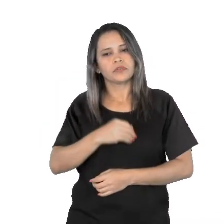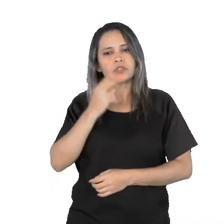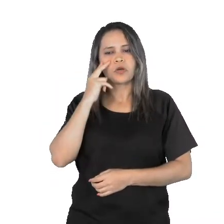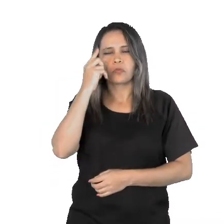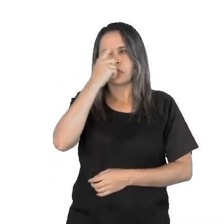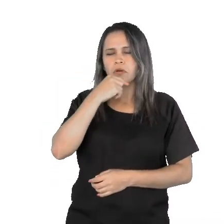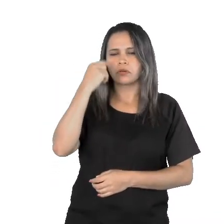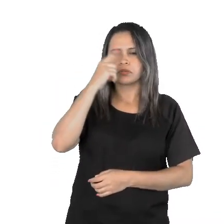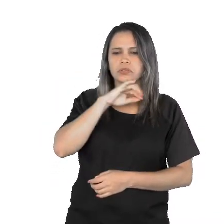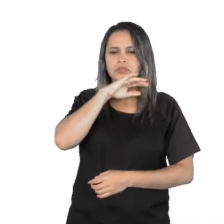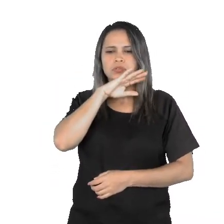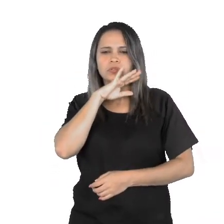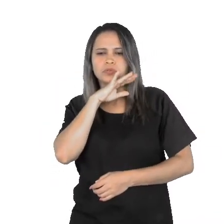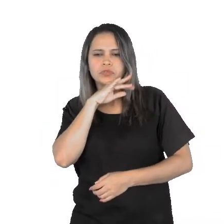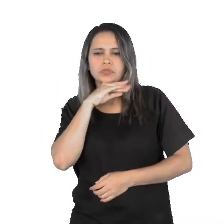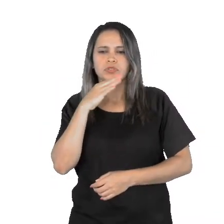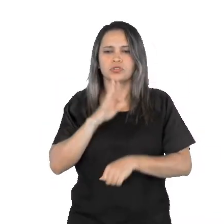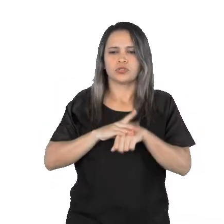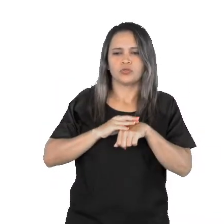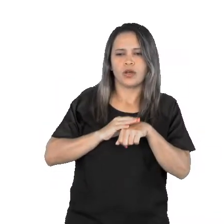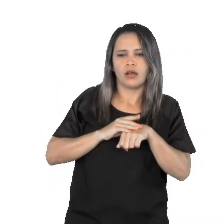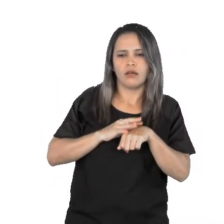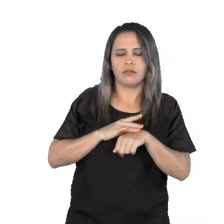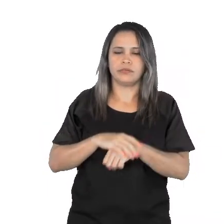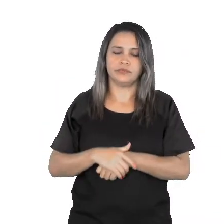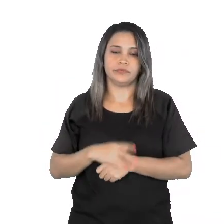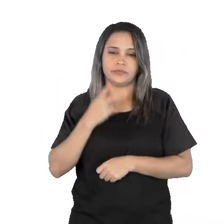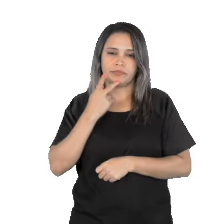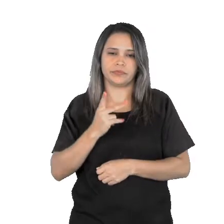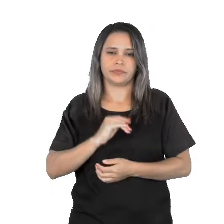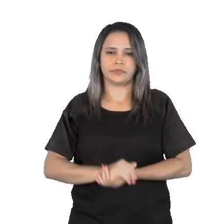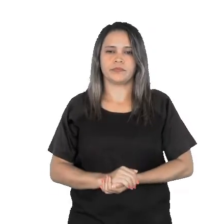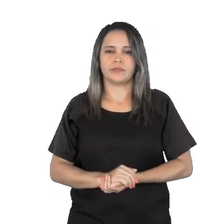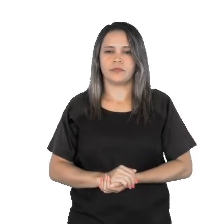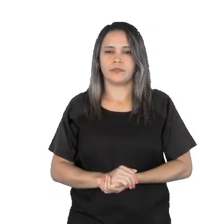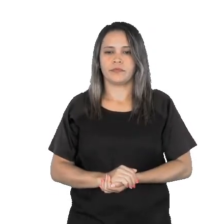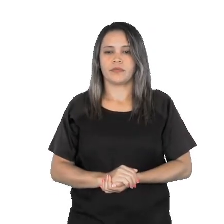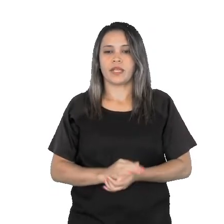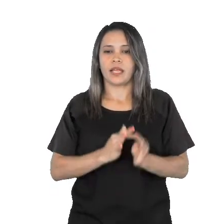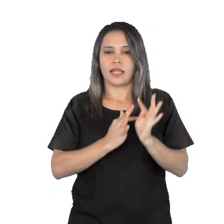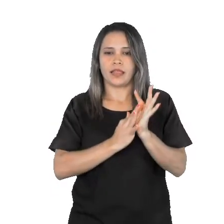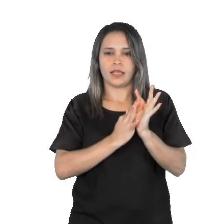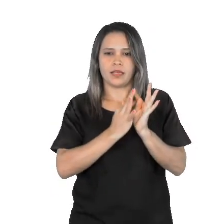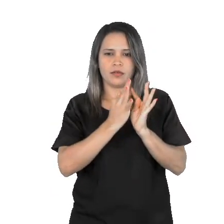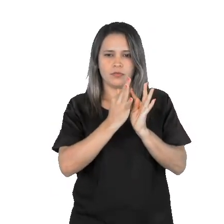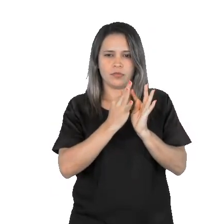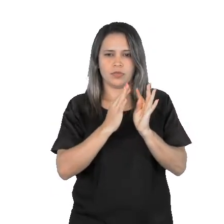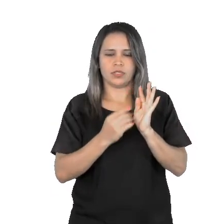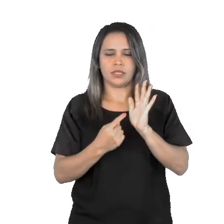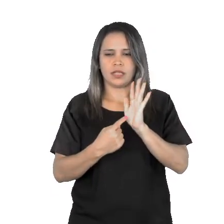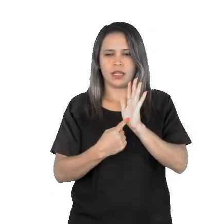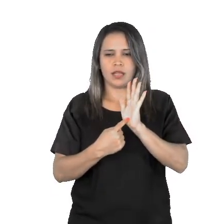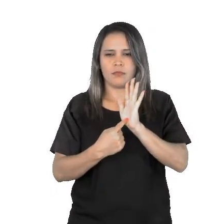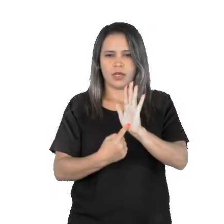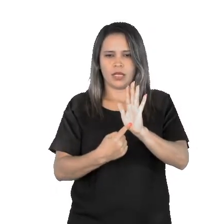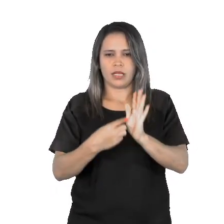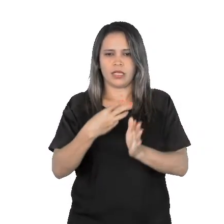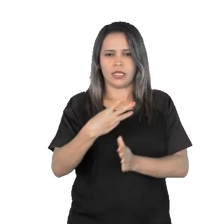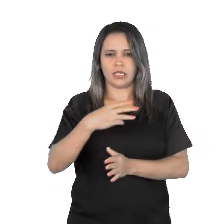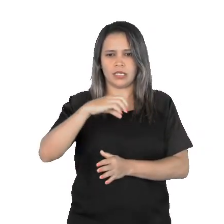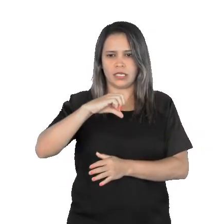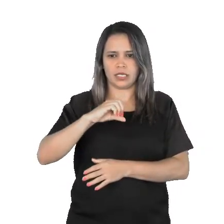meio ruinzinha, né, tá doente. E aí diz assim: o termômetro está marcando 39